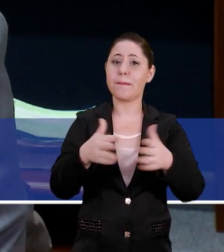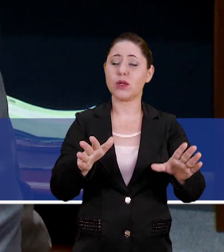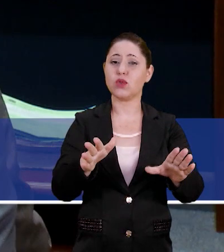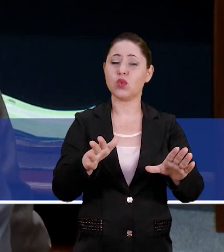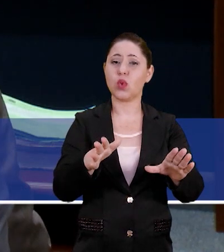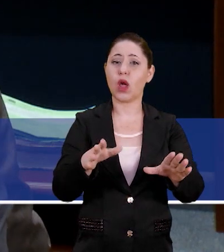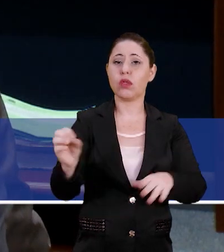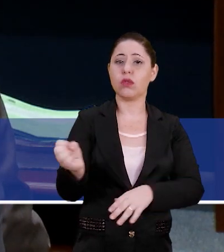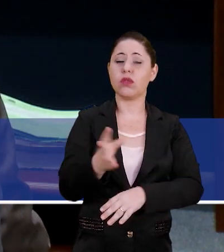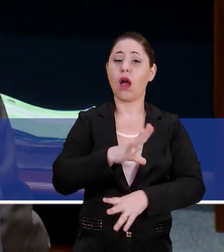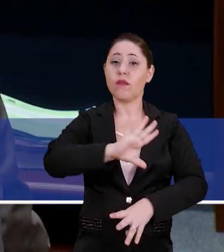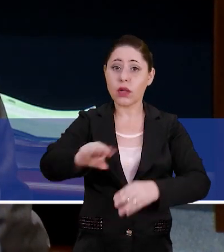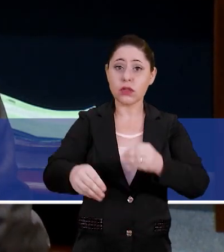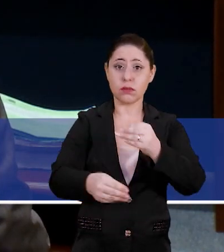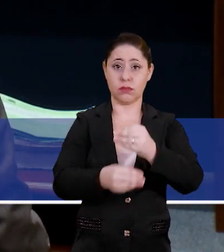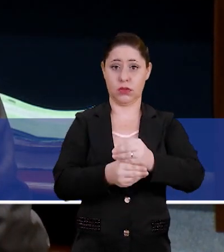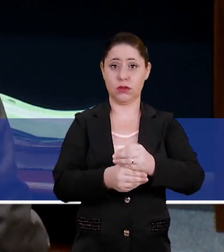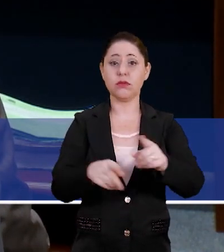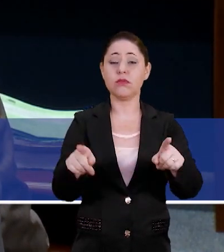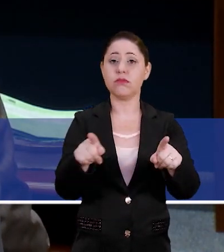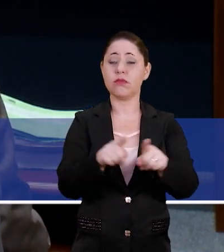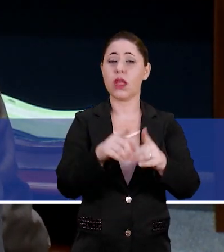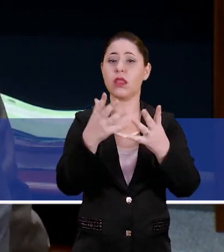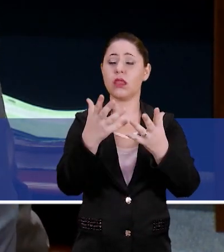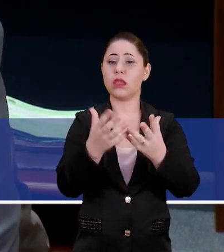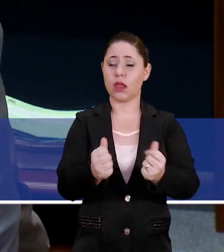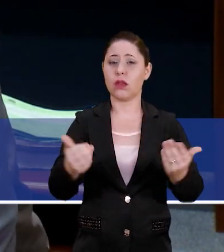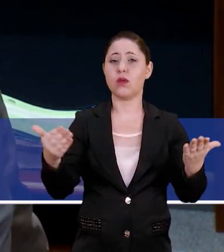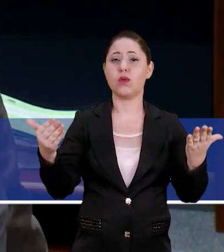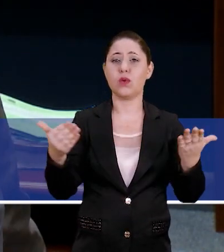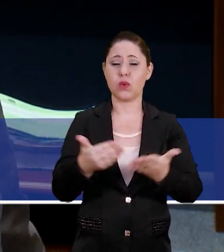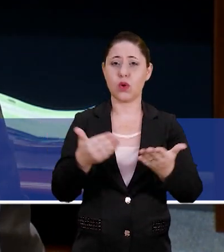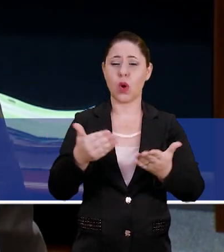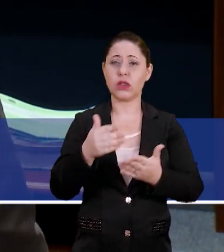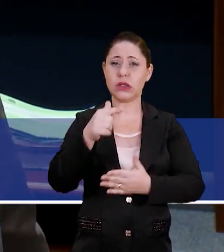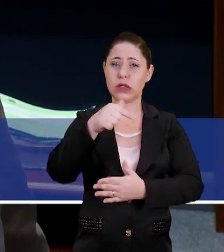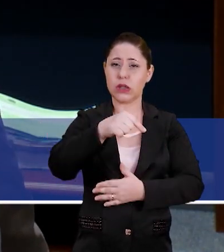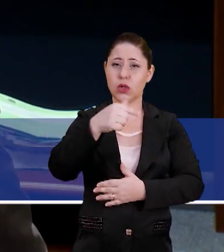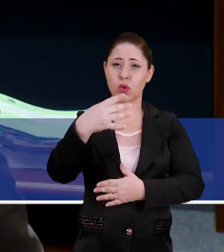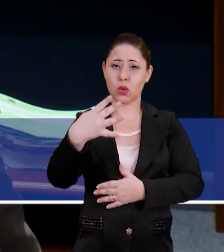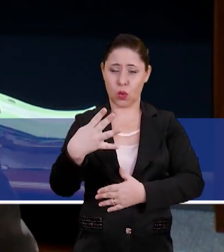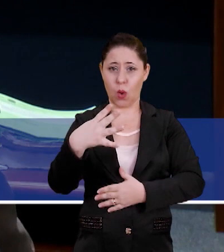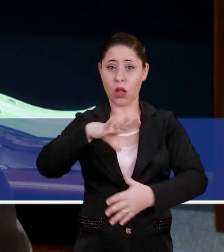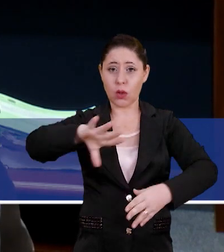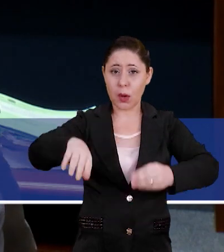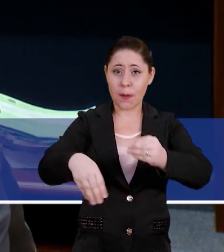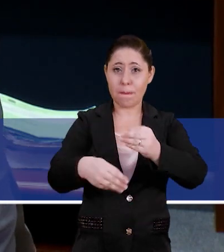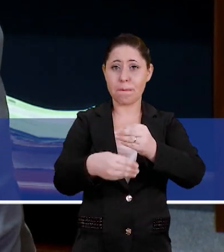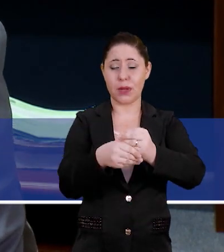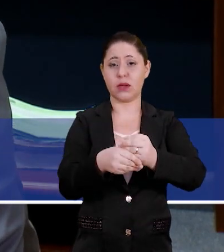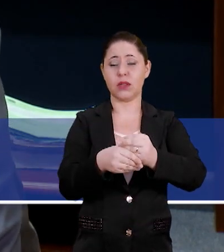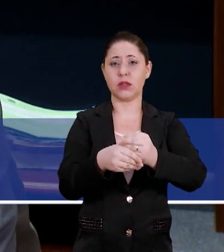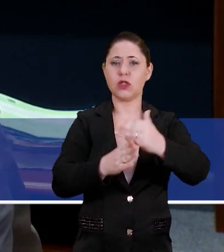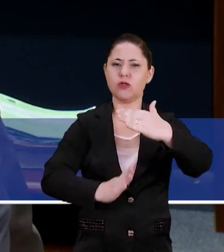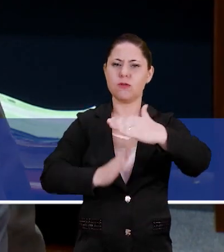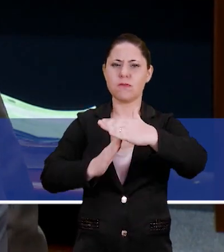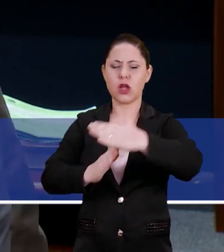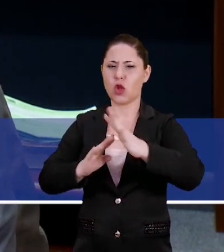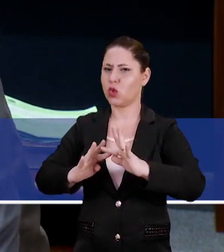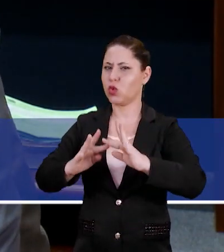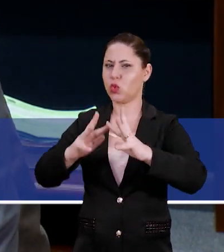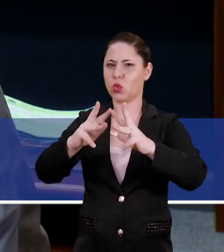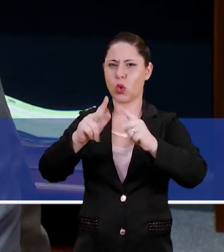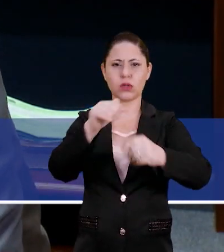abertura de novas emendas, recebendo desta feita 74 emendas de